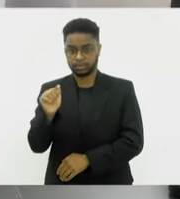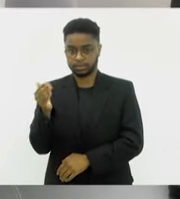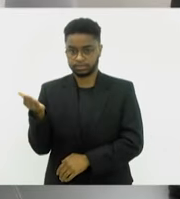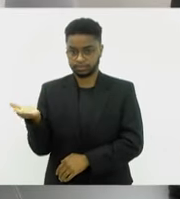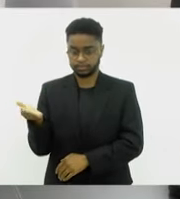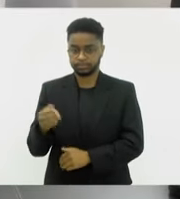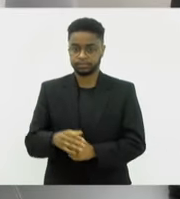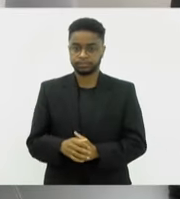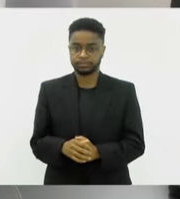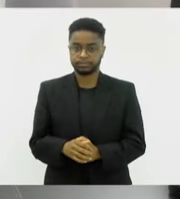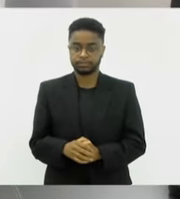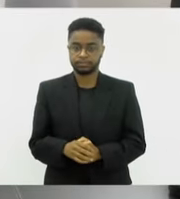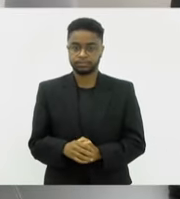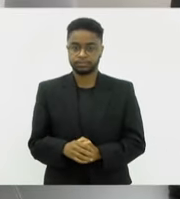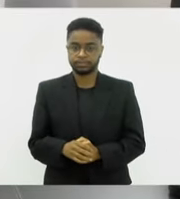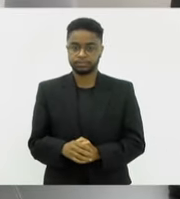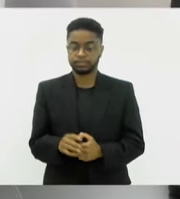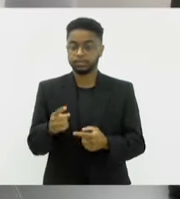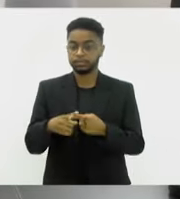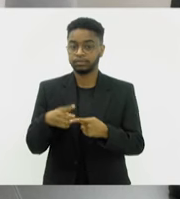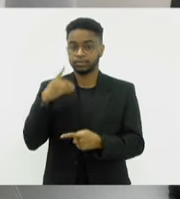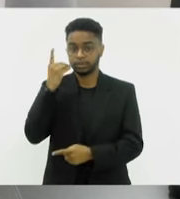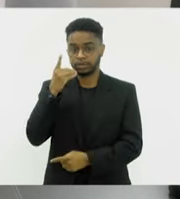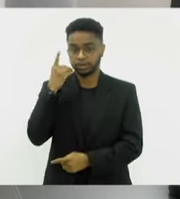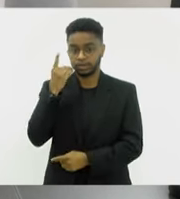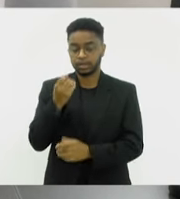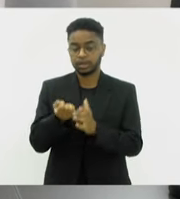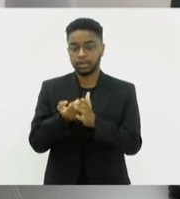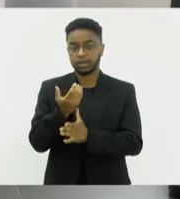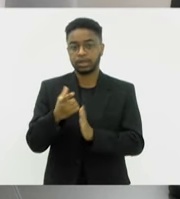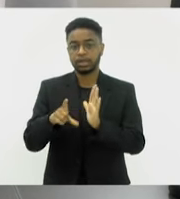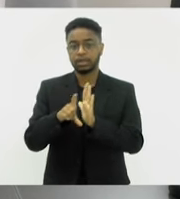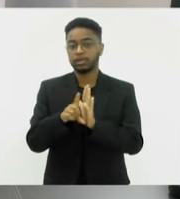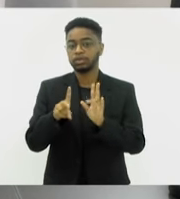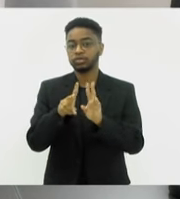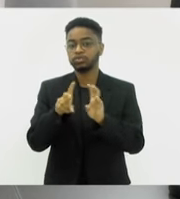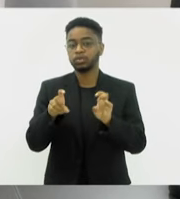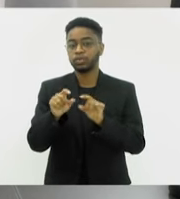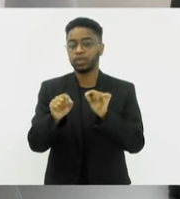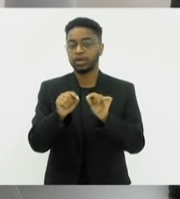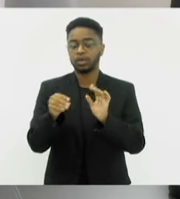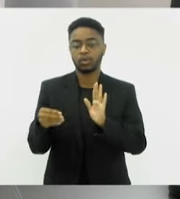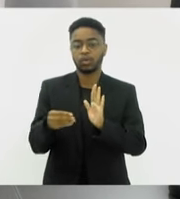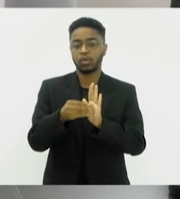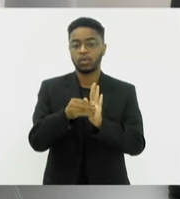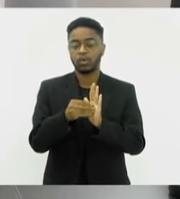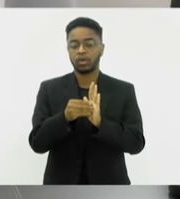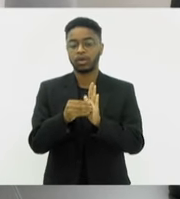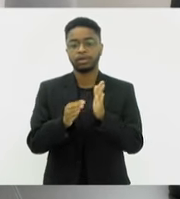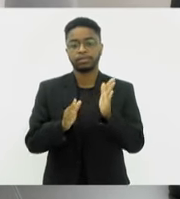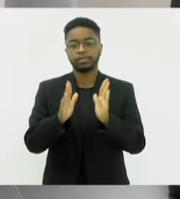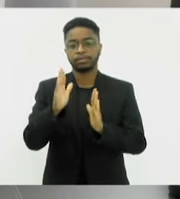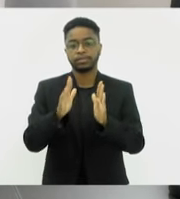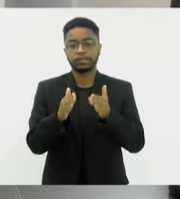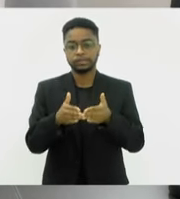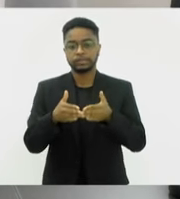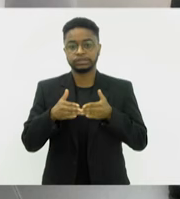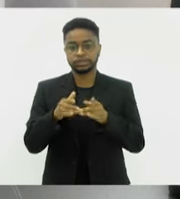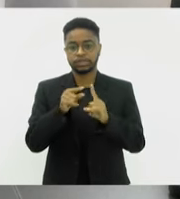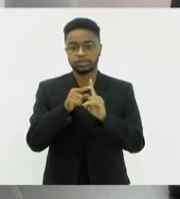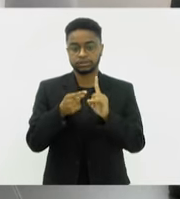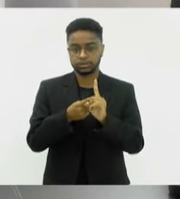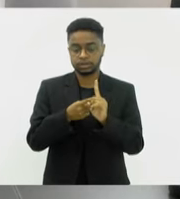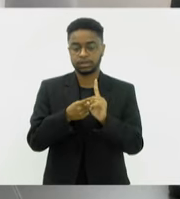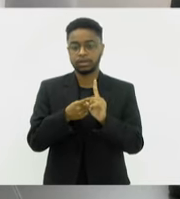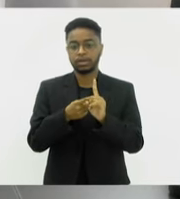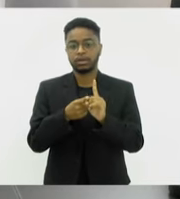ela está legislando sobre incluir a previsão de licença maternidade e paternidade parlamentar e dar outras providências.